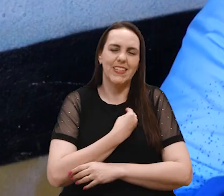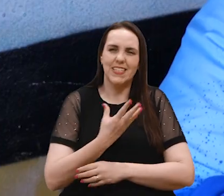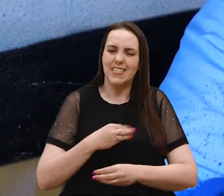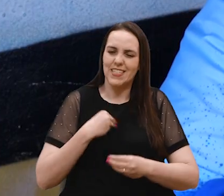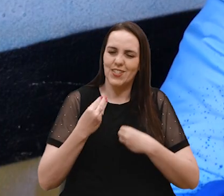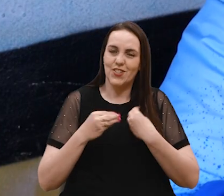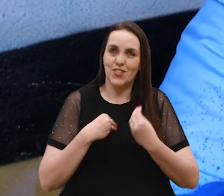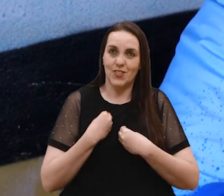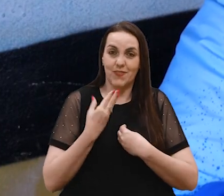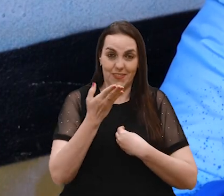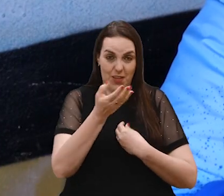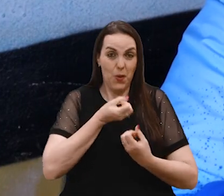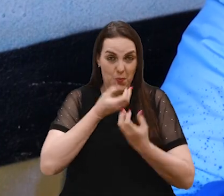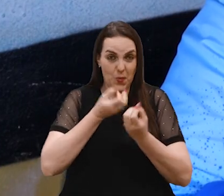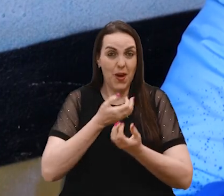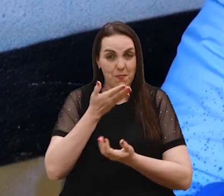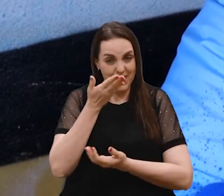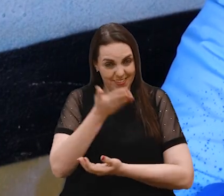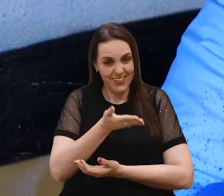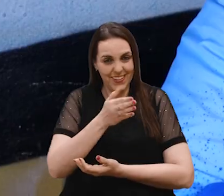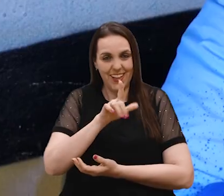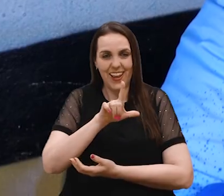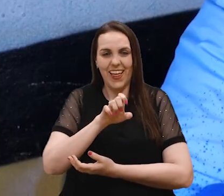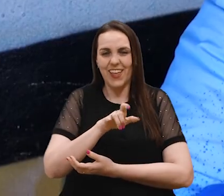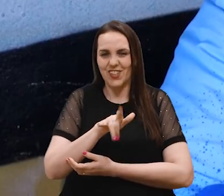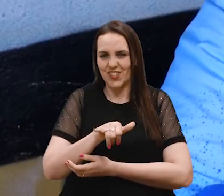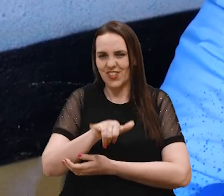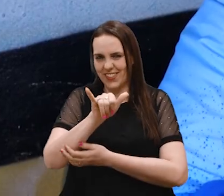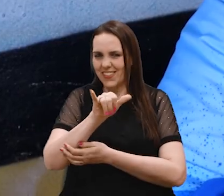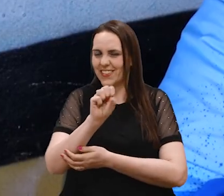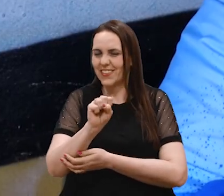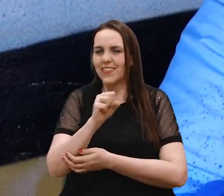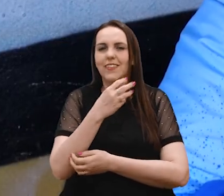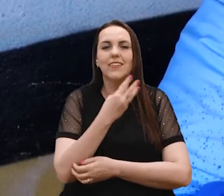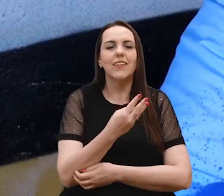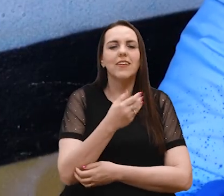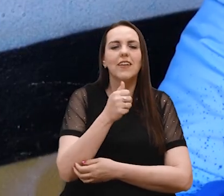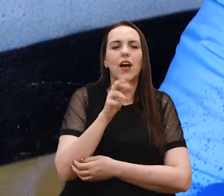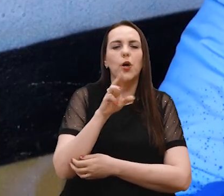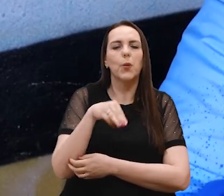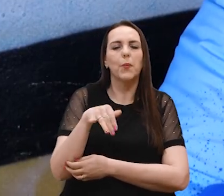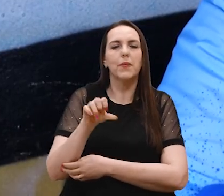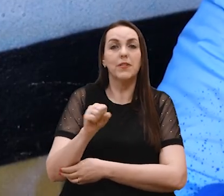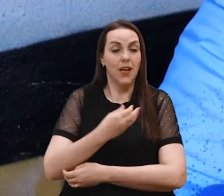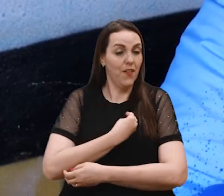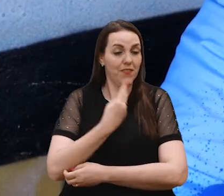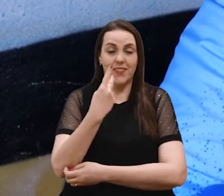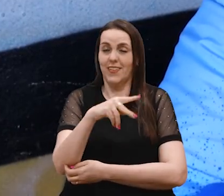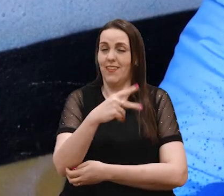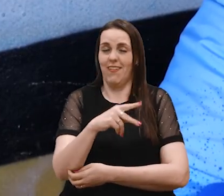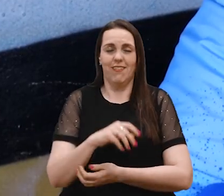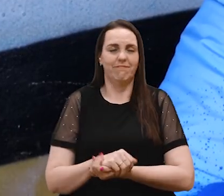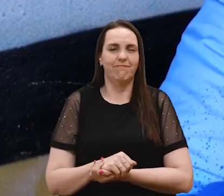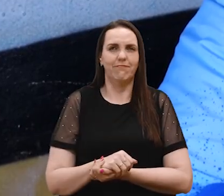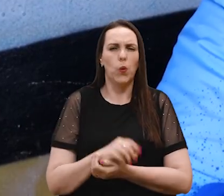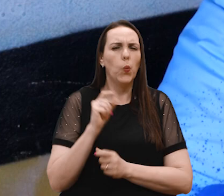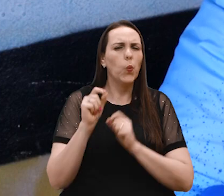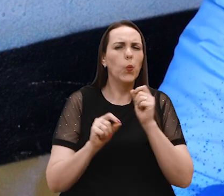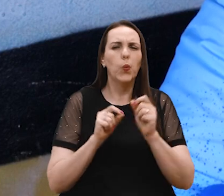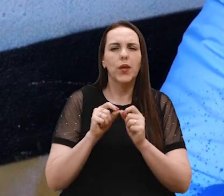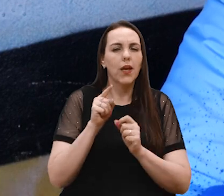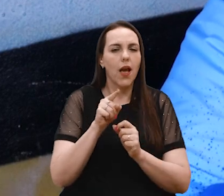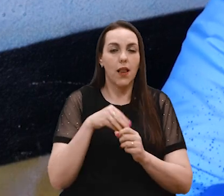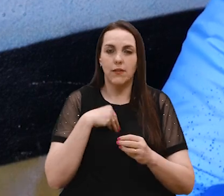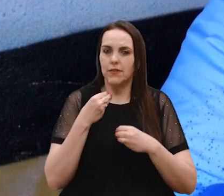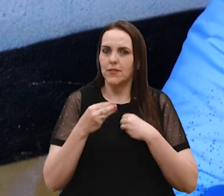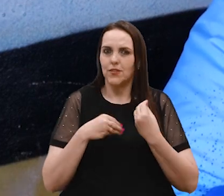Então, o poema da Leides, o 3 Aromas, ele fala sobre os 3 aromas, sobre a vida dela. O que ela passou.